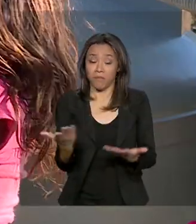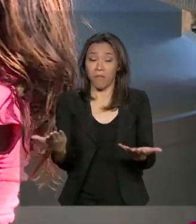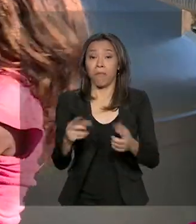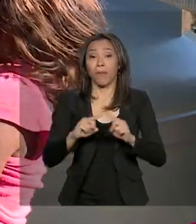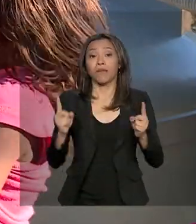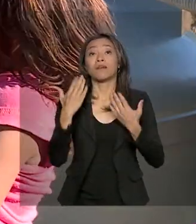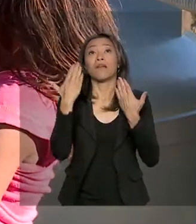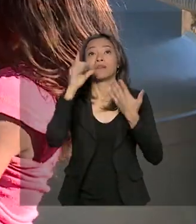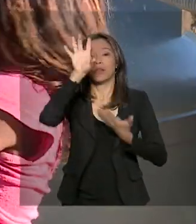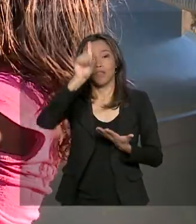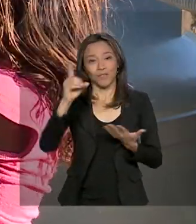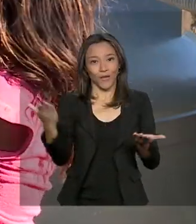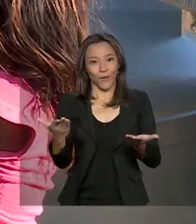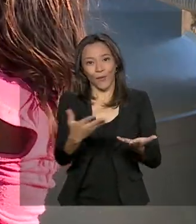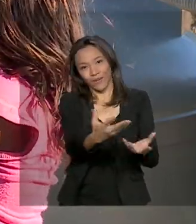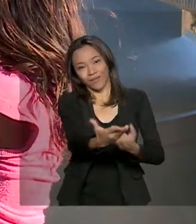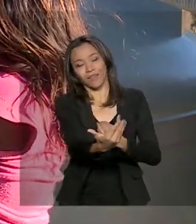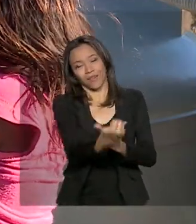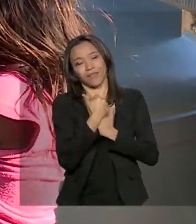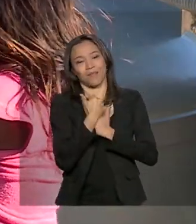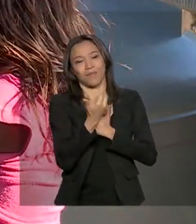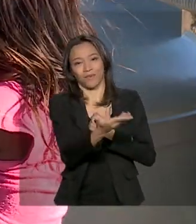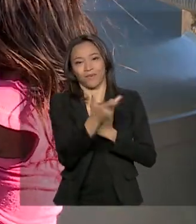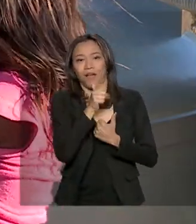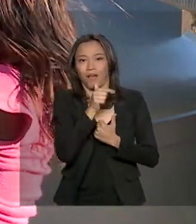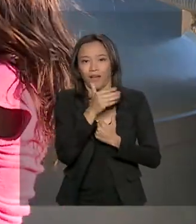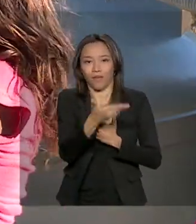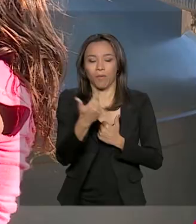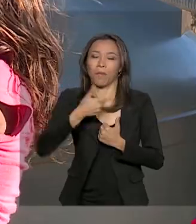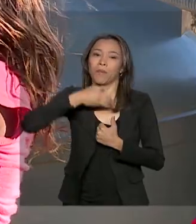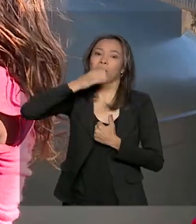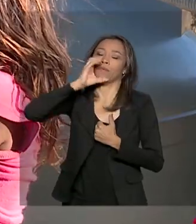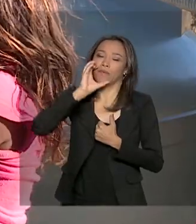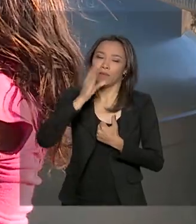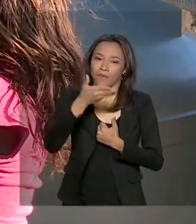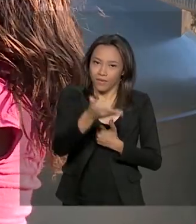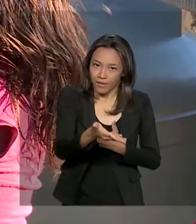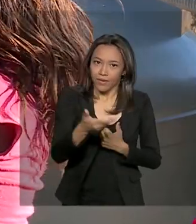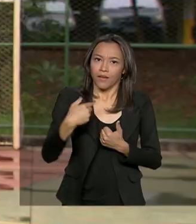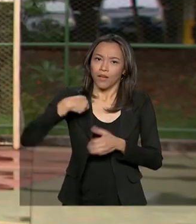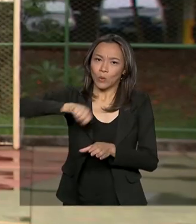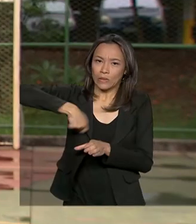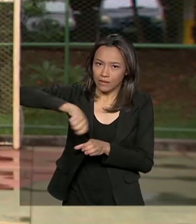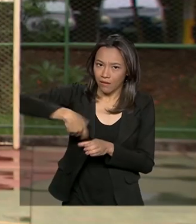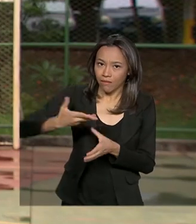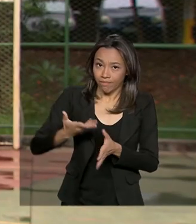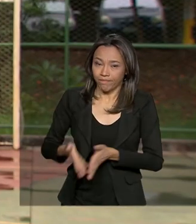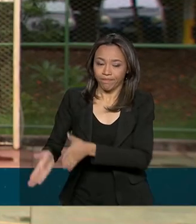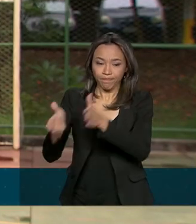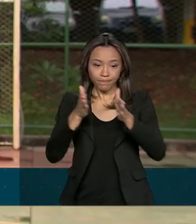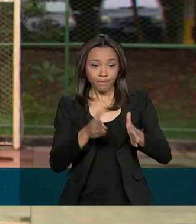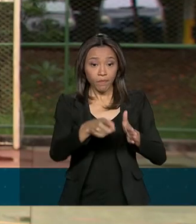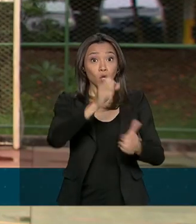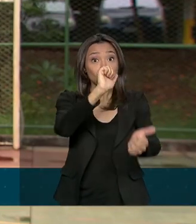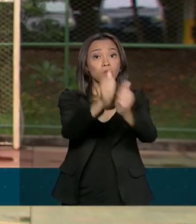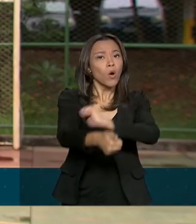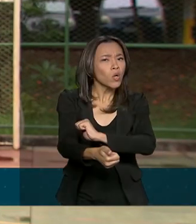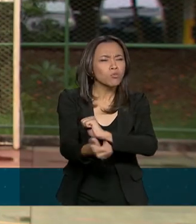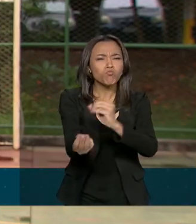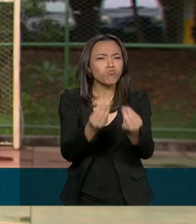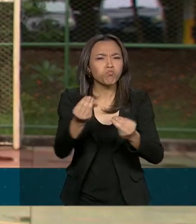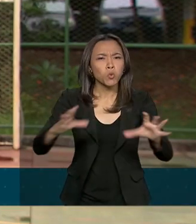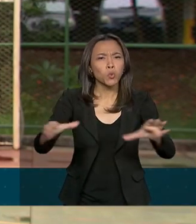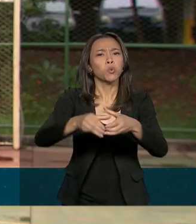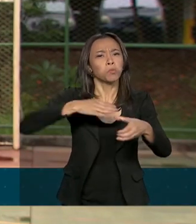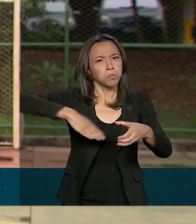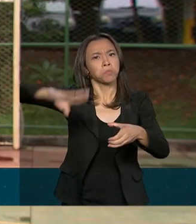graças a Deus, como eles apareceram agora, né? Tem água para poder nós beber, né? Cozinhar. No esporte, as Forças Armadas também